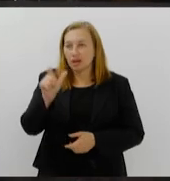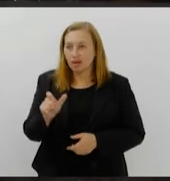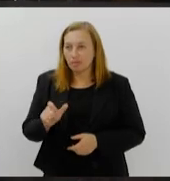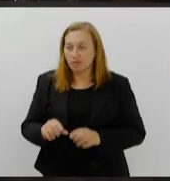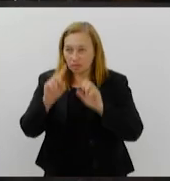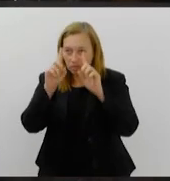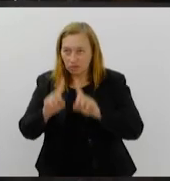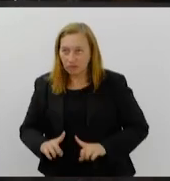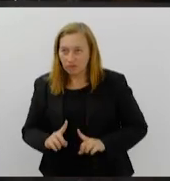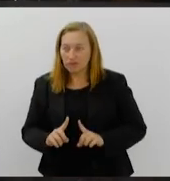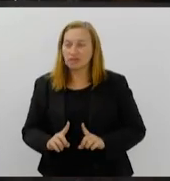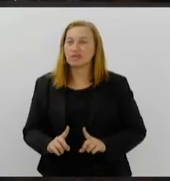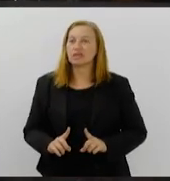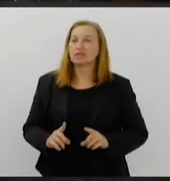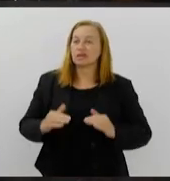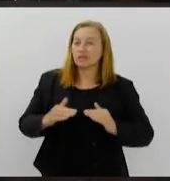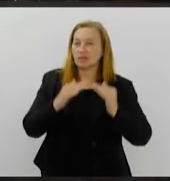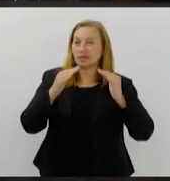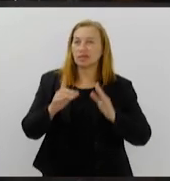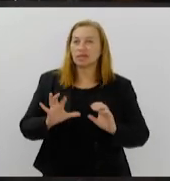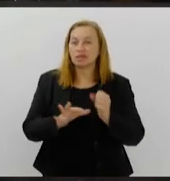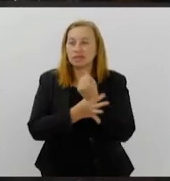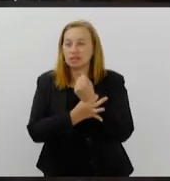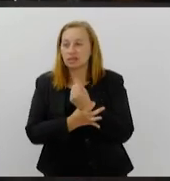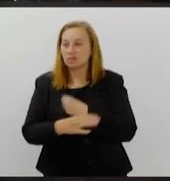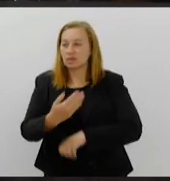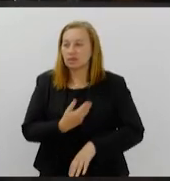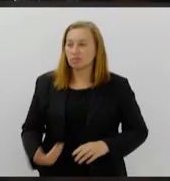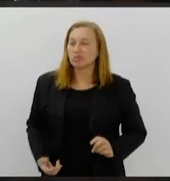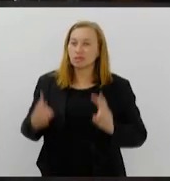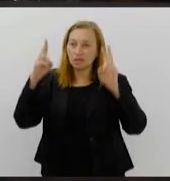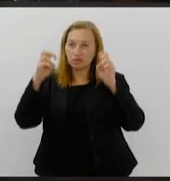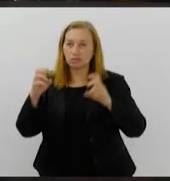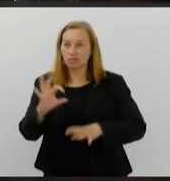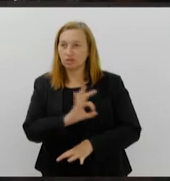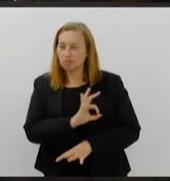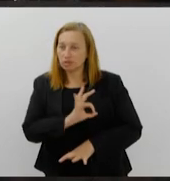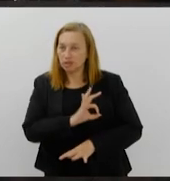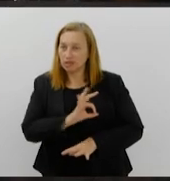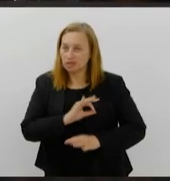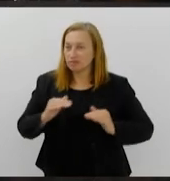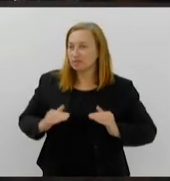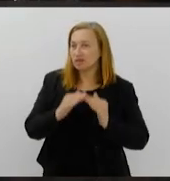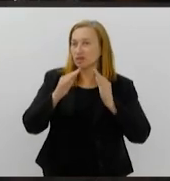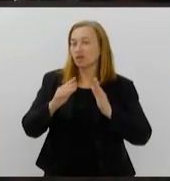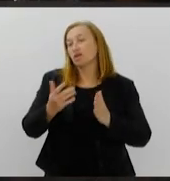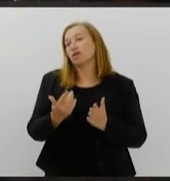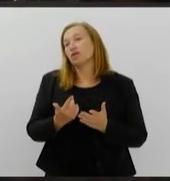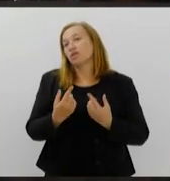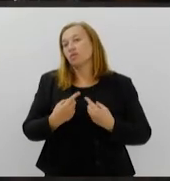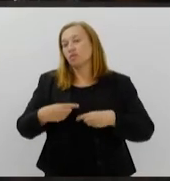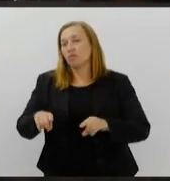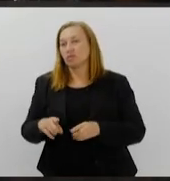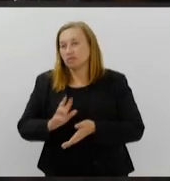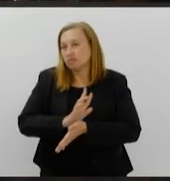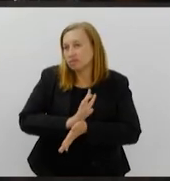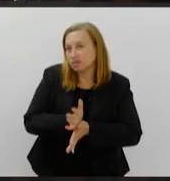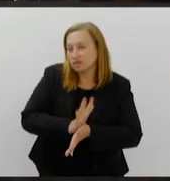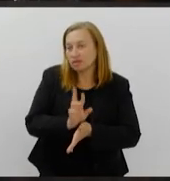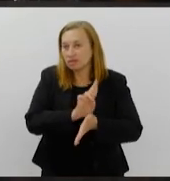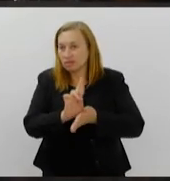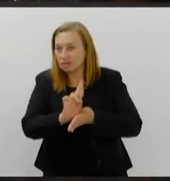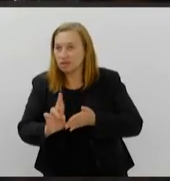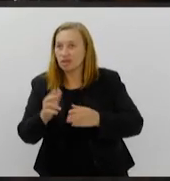Deficiência Favorável, Segurança Pública e Assuntos de Polícia Favorável, Combate às Discriminações e Preconceito de Raça, Cor,